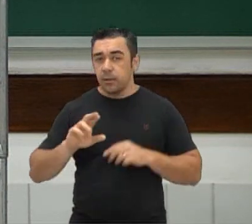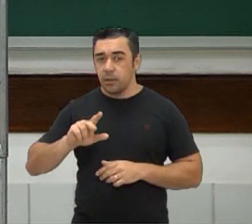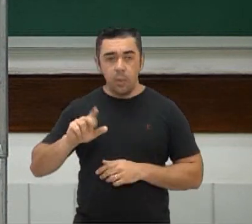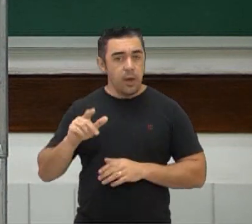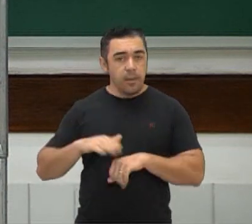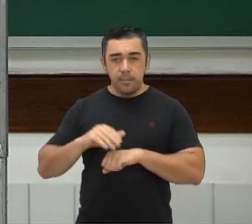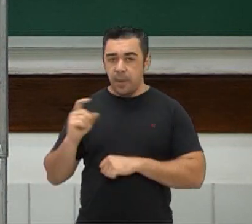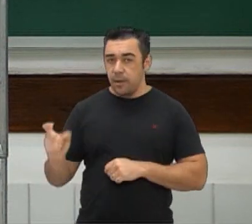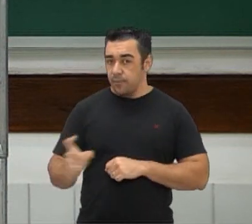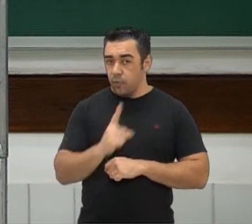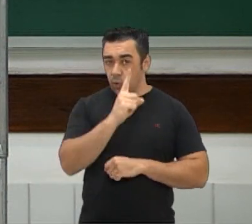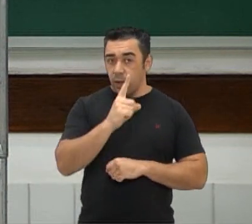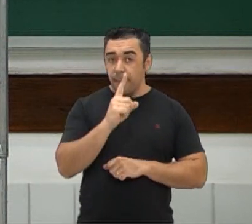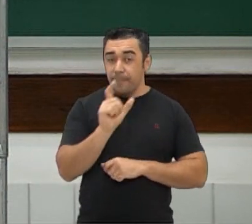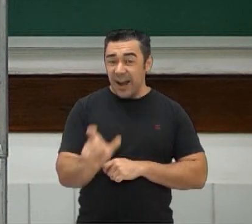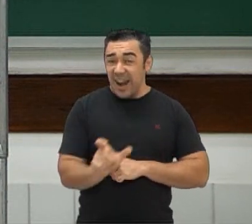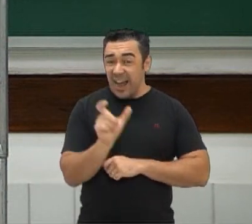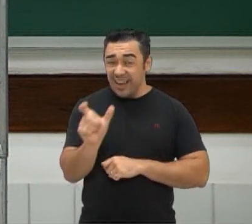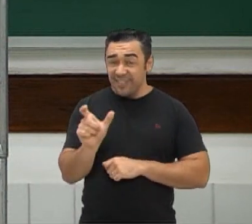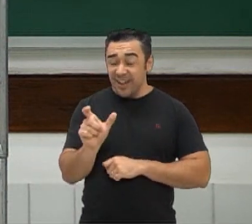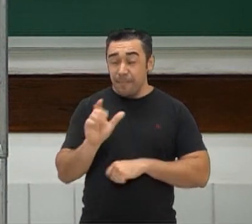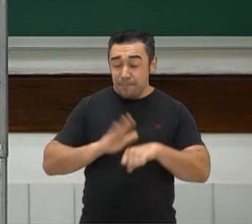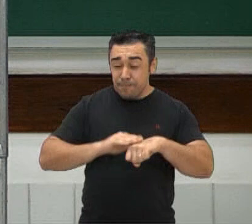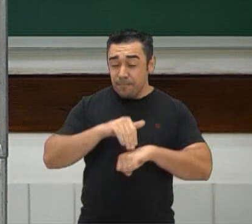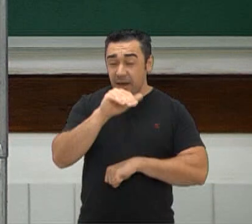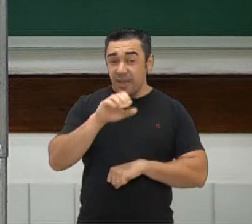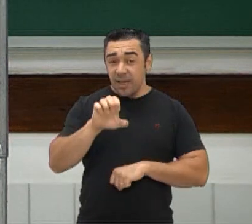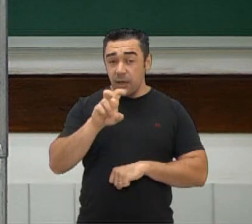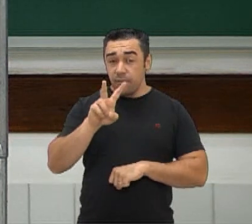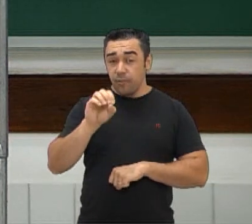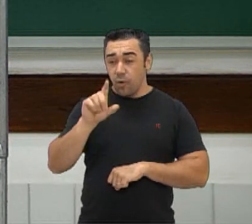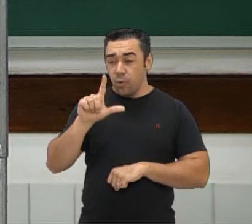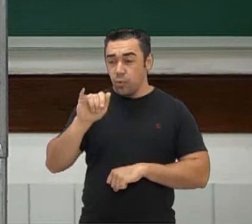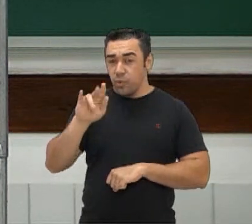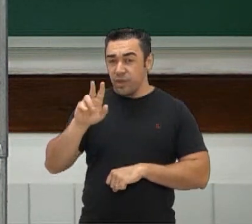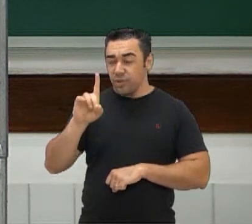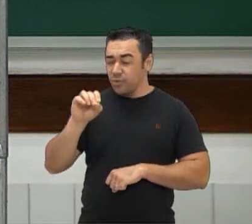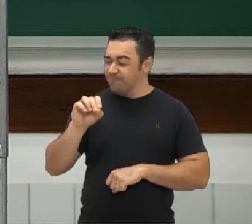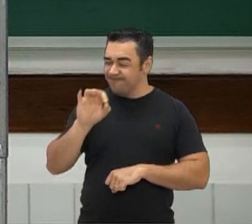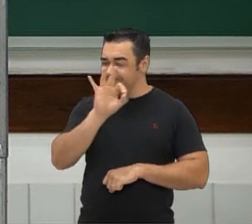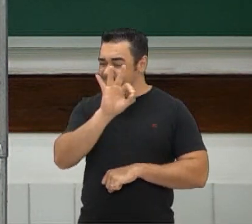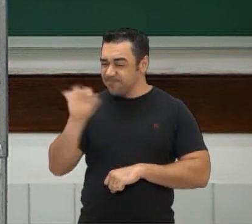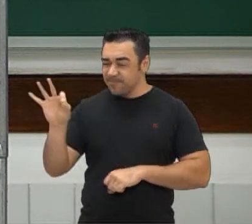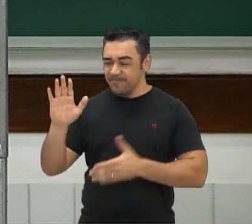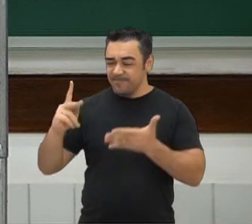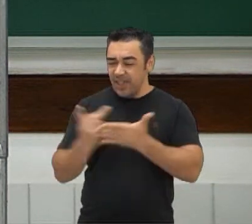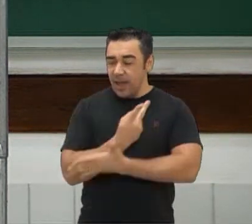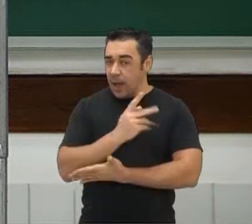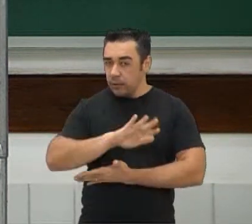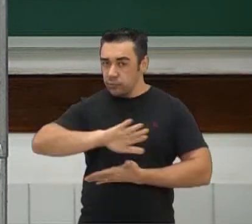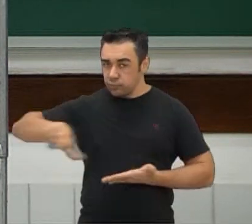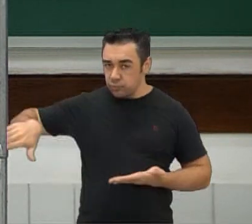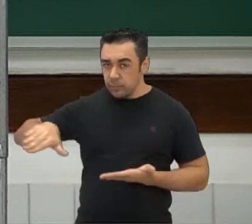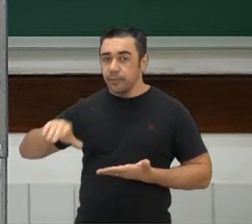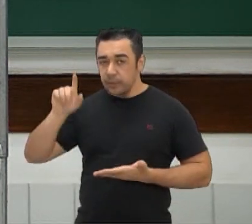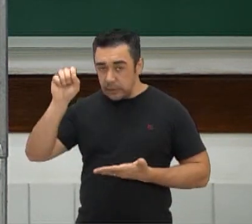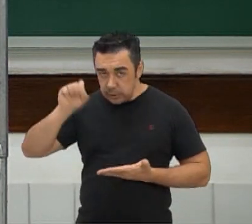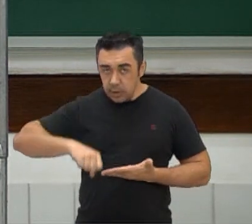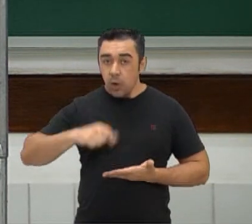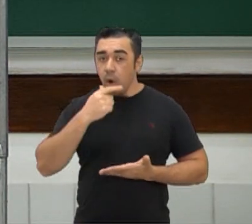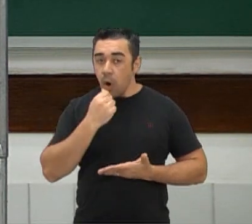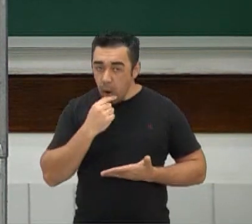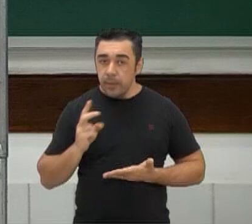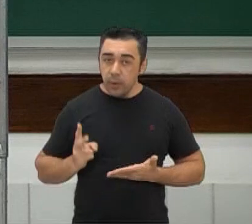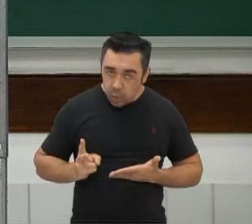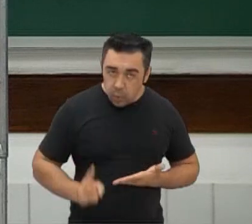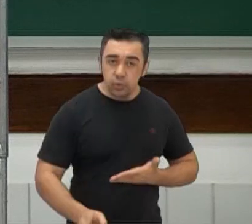mais evoluído, tá? Essa palavra mais evoluído, risque no vocabulário de vocês, porque a gente geralmente usa de forma errada, tá? E sim, o homem